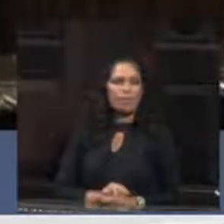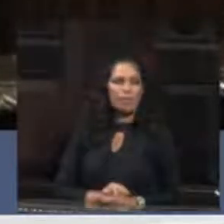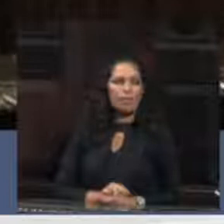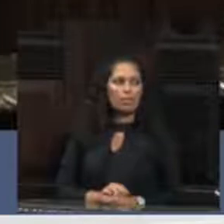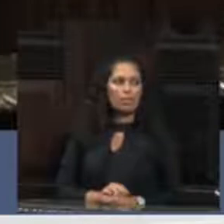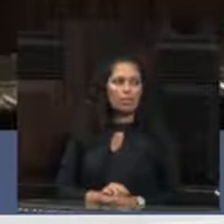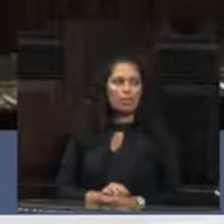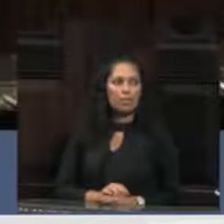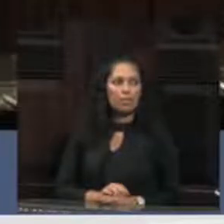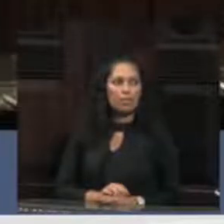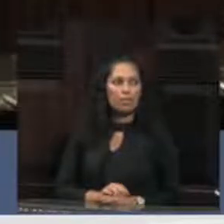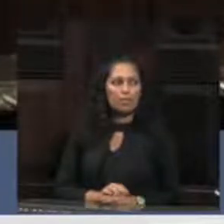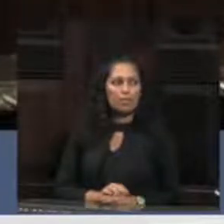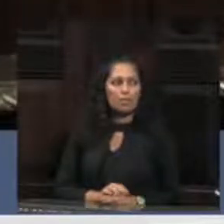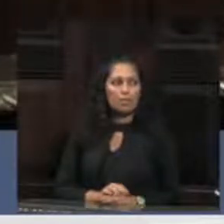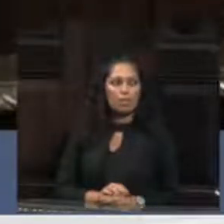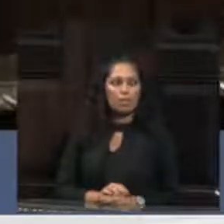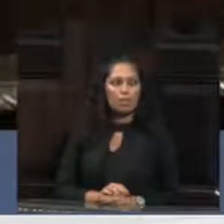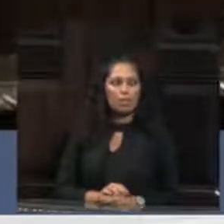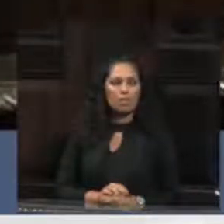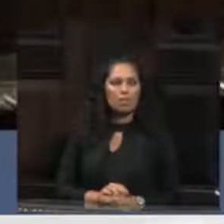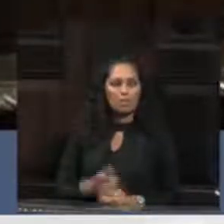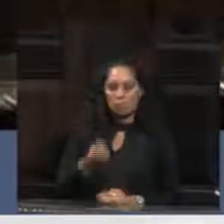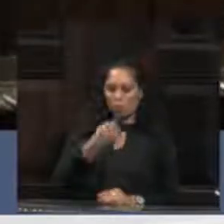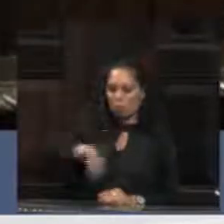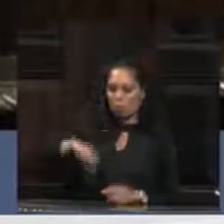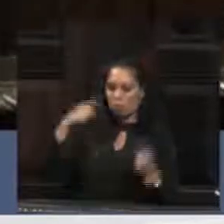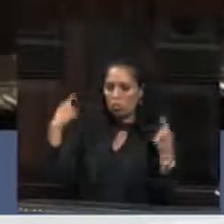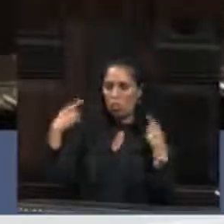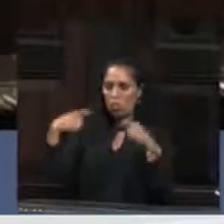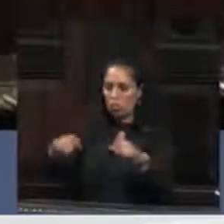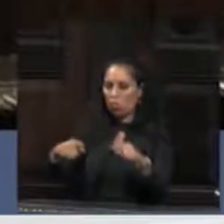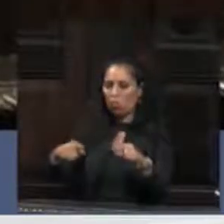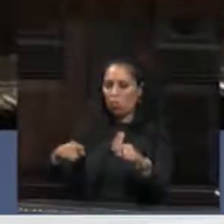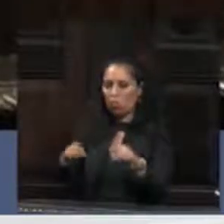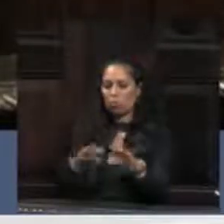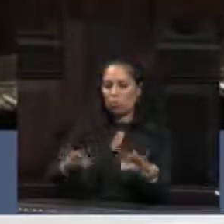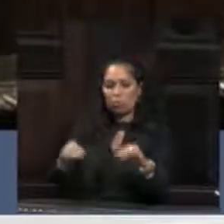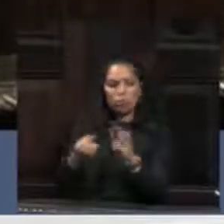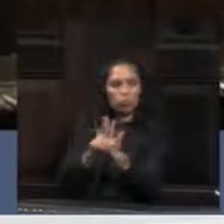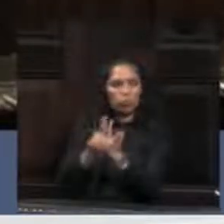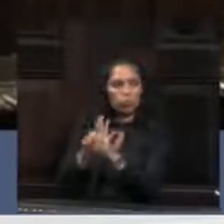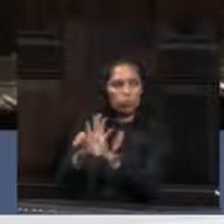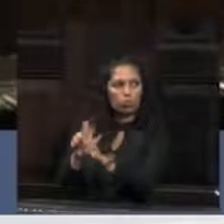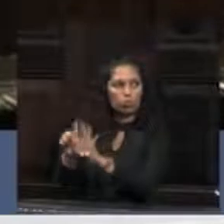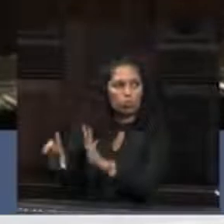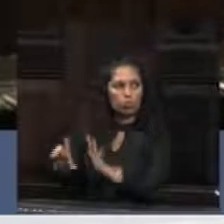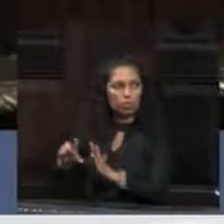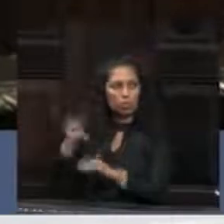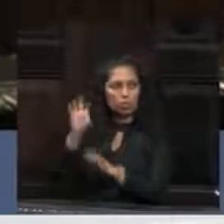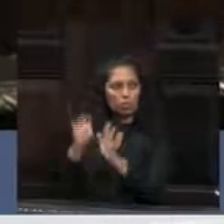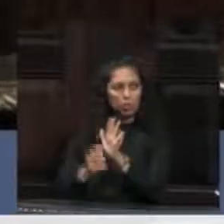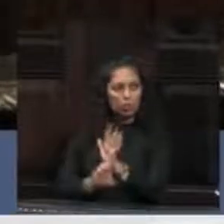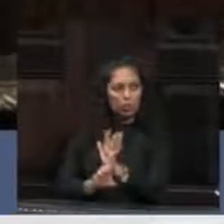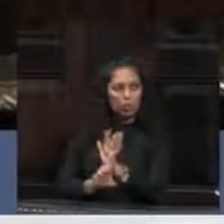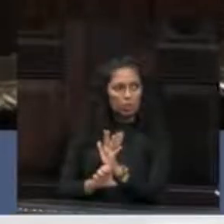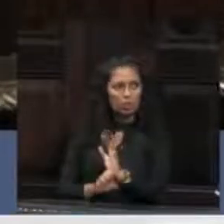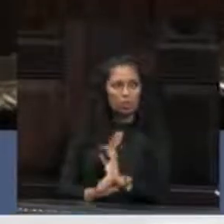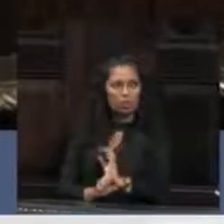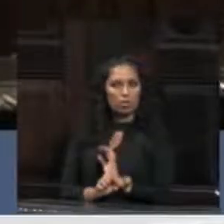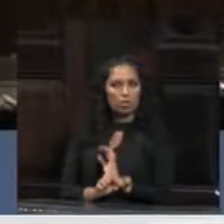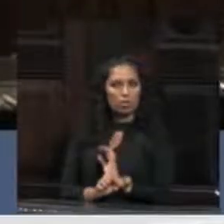ser completamente contrária a esse projeto, sem as devidas emendas propostas a